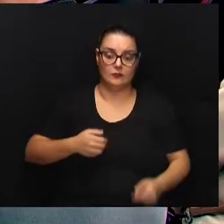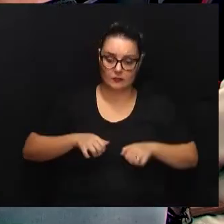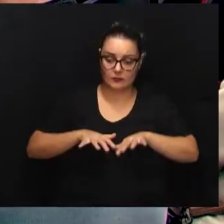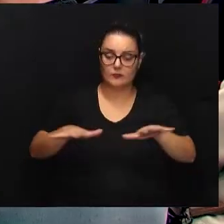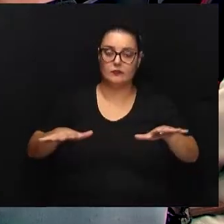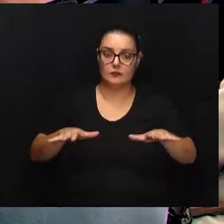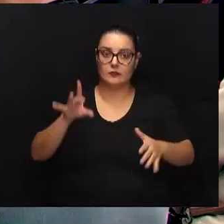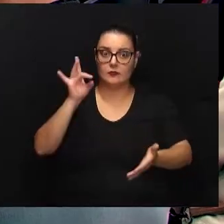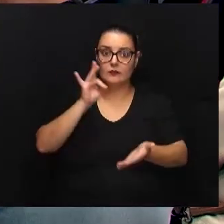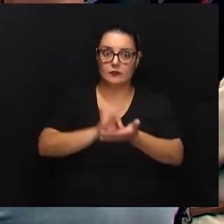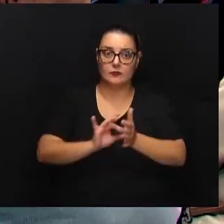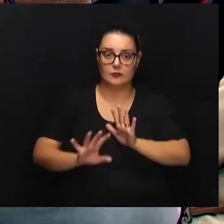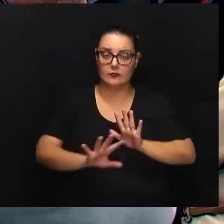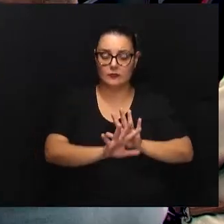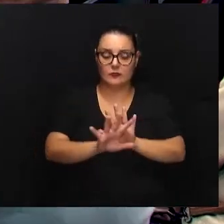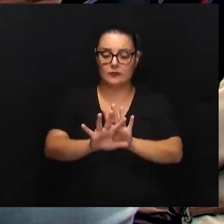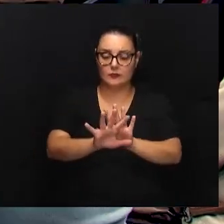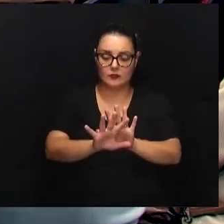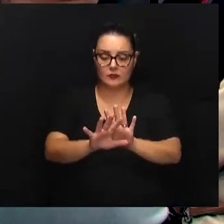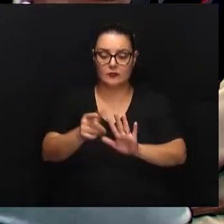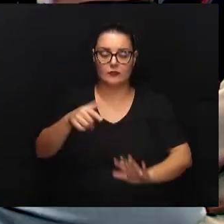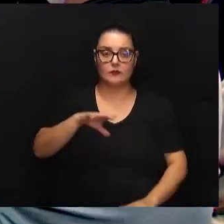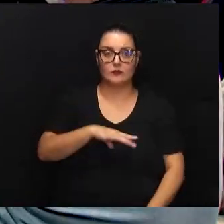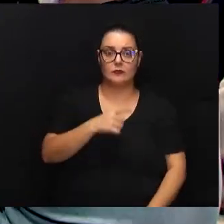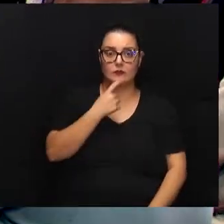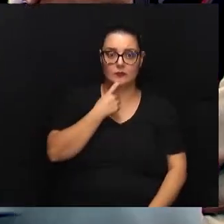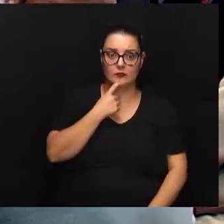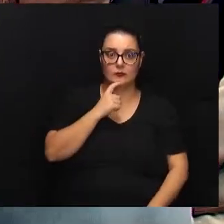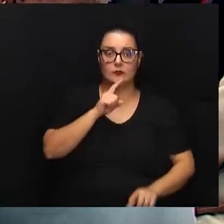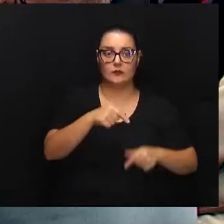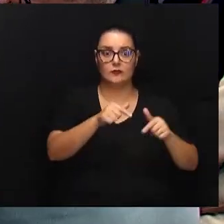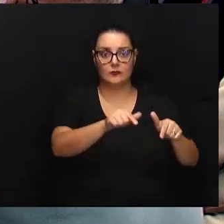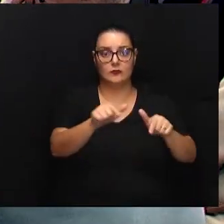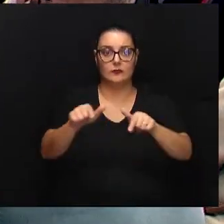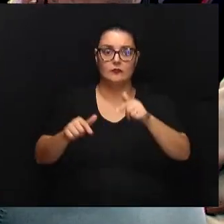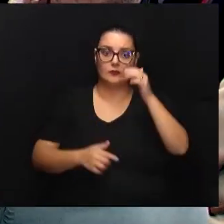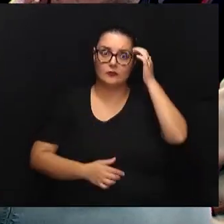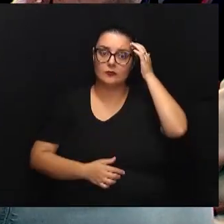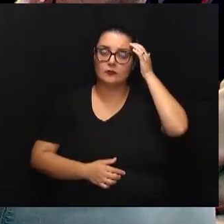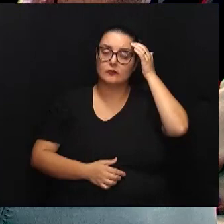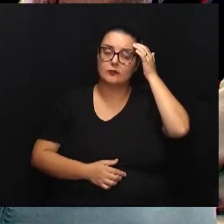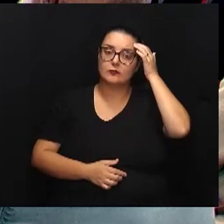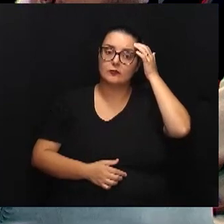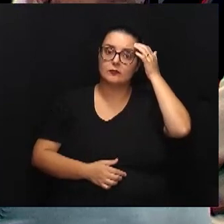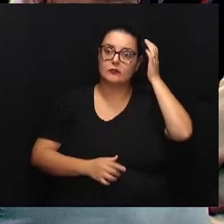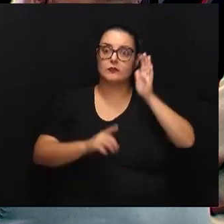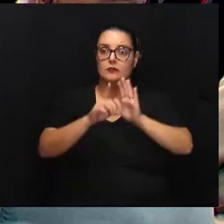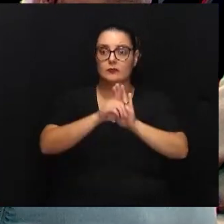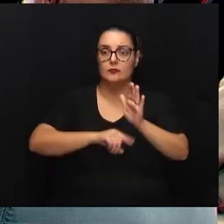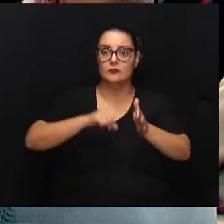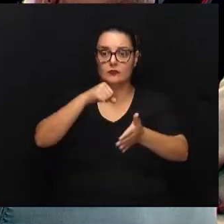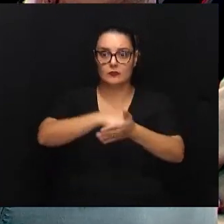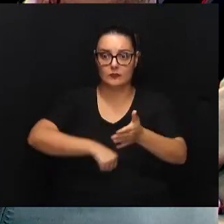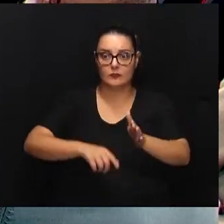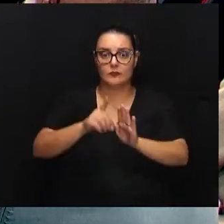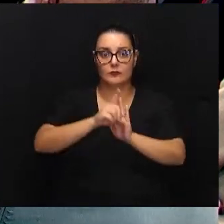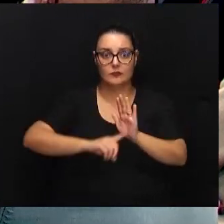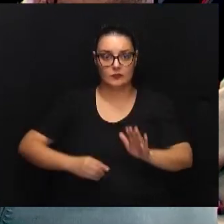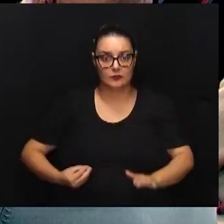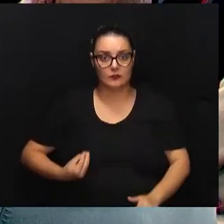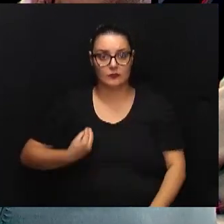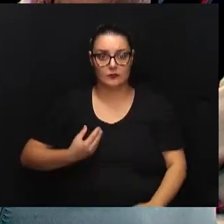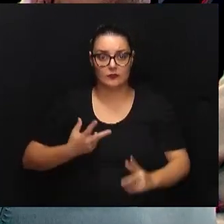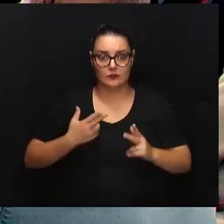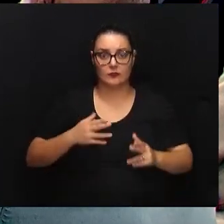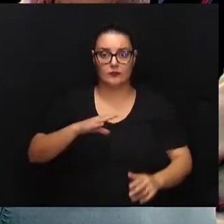ele seja público realmente, que a parada continue na cidade de Campinas e em outros espaços, pedindo o direito de lutar,